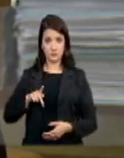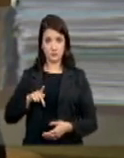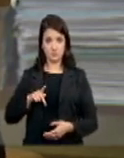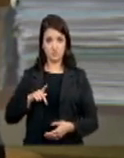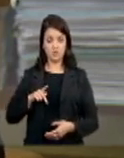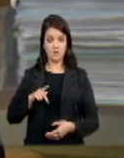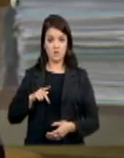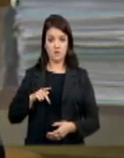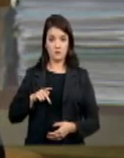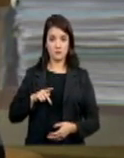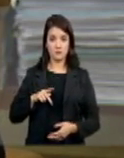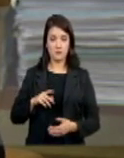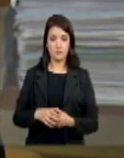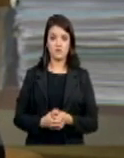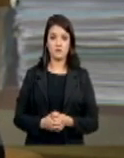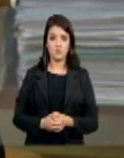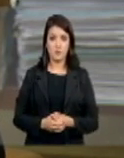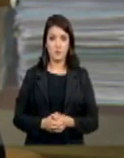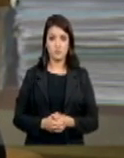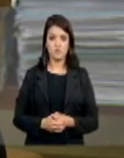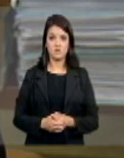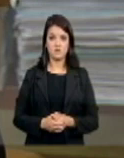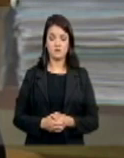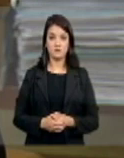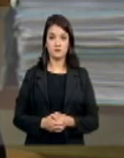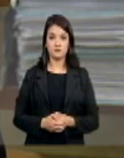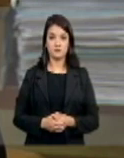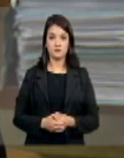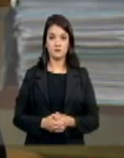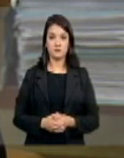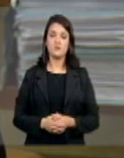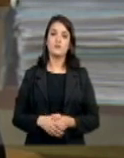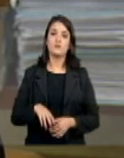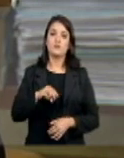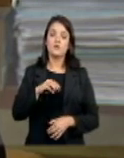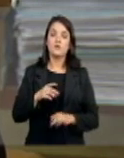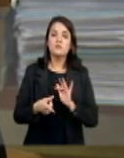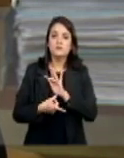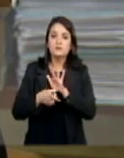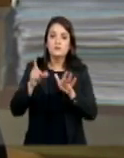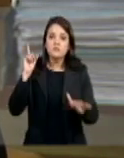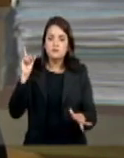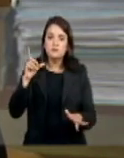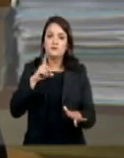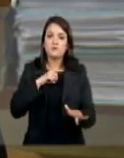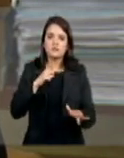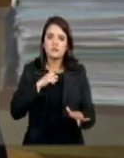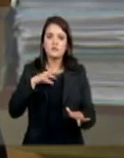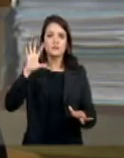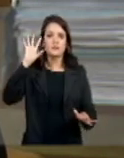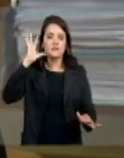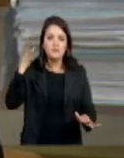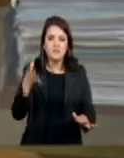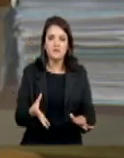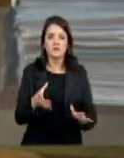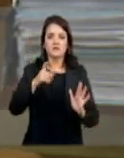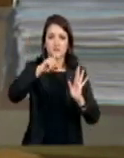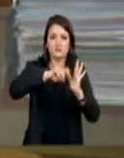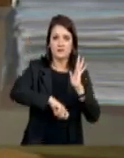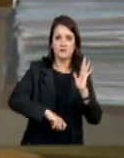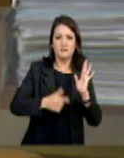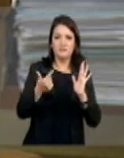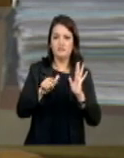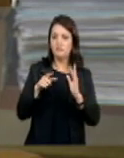emendar ministro gilmar mendes dizendo o seguinte antes de constituído definitivamente o crédito tributário não há justa causa